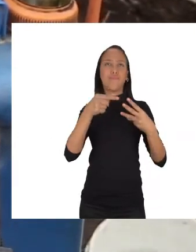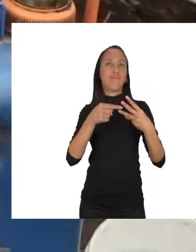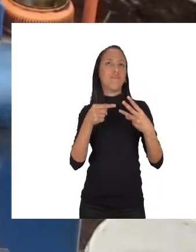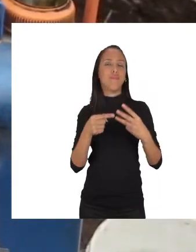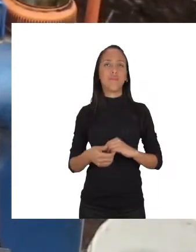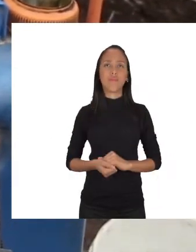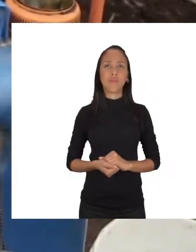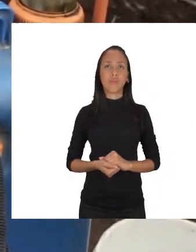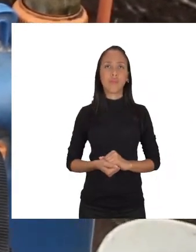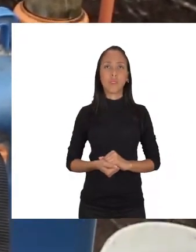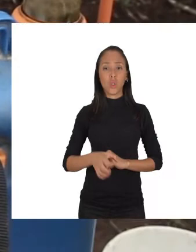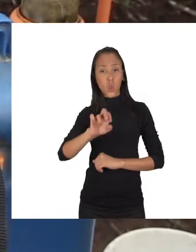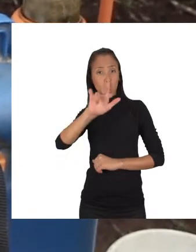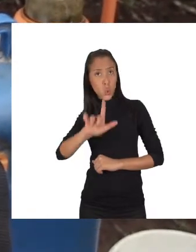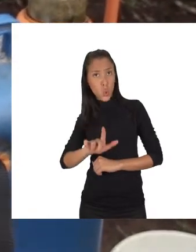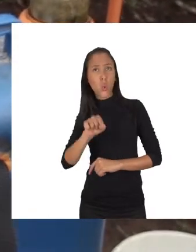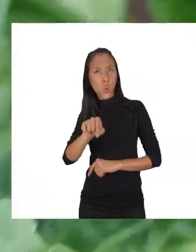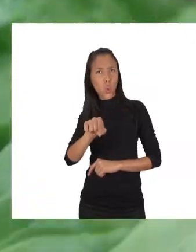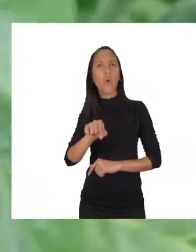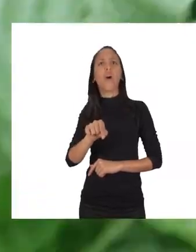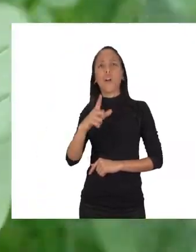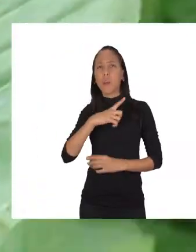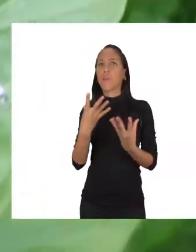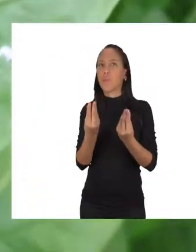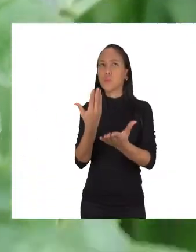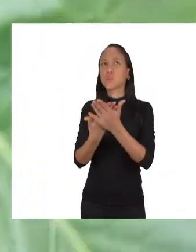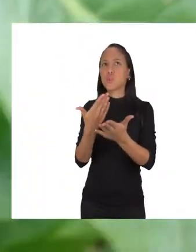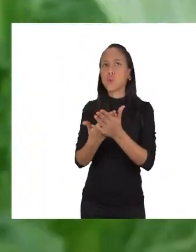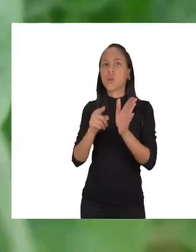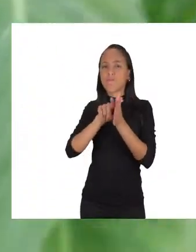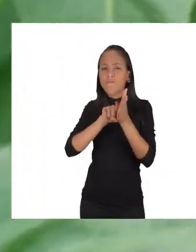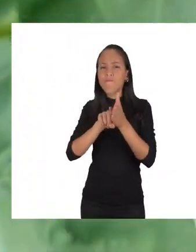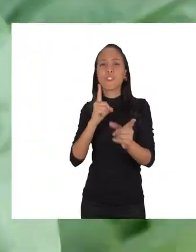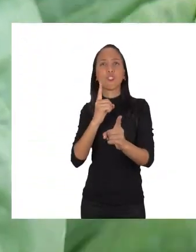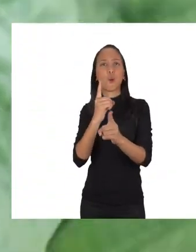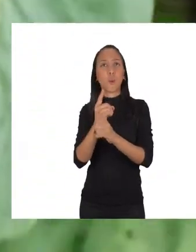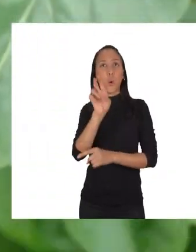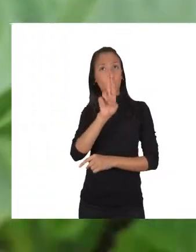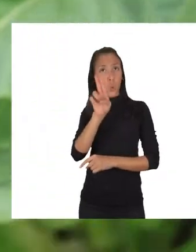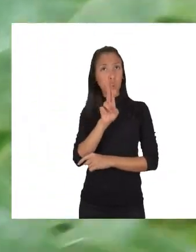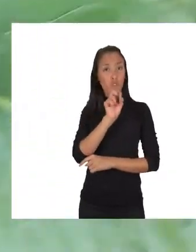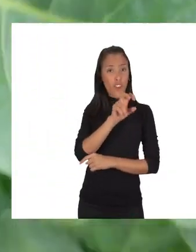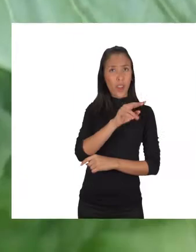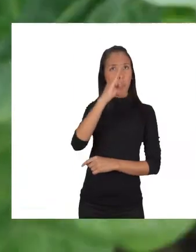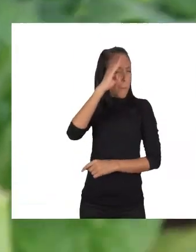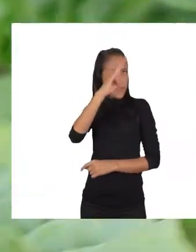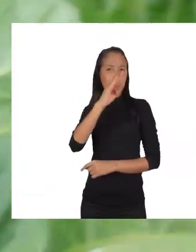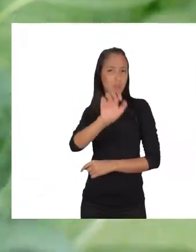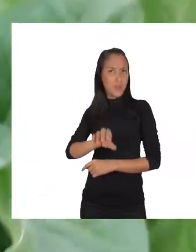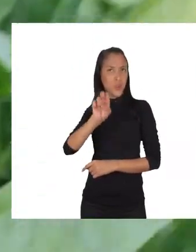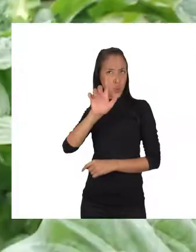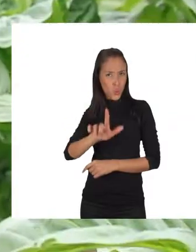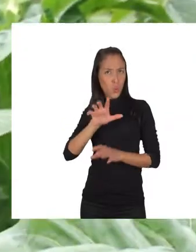No Rio Grande do Sul tem muitos estudos que estão demonstrando que o uso do agrotóxico, principalmente no fumo, no caso lá, está levando ao